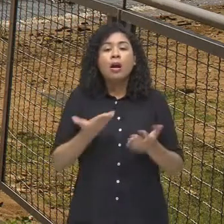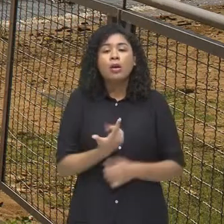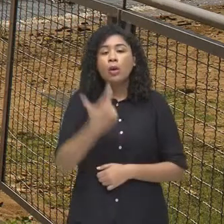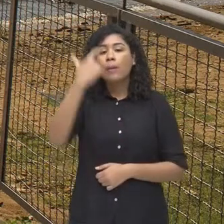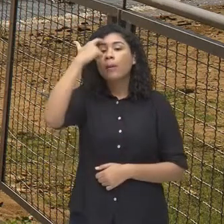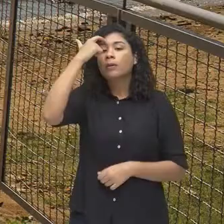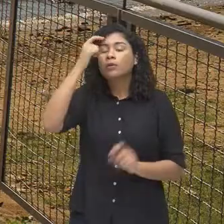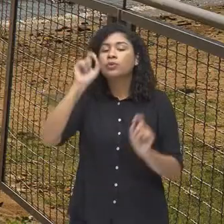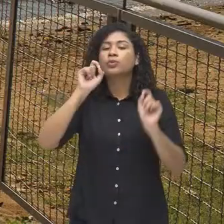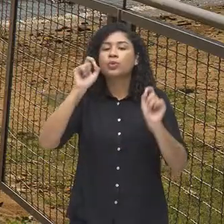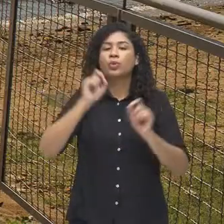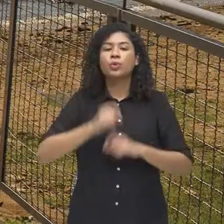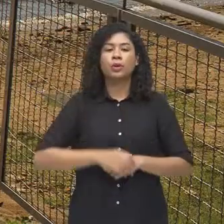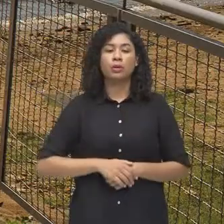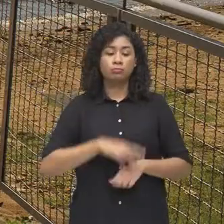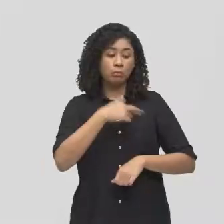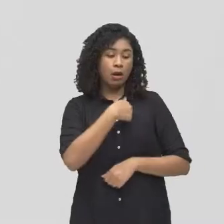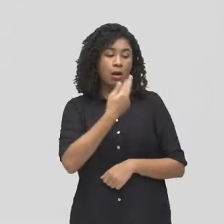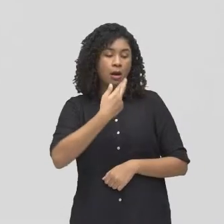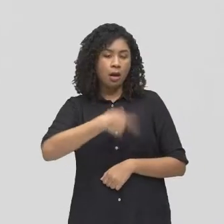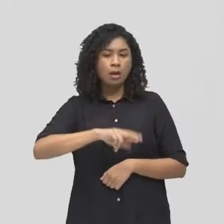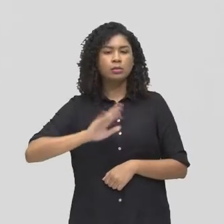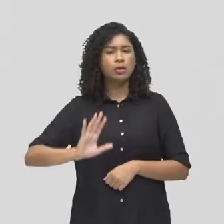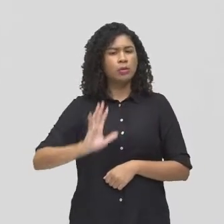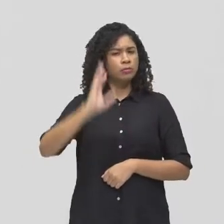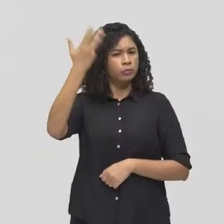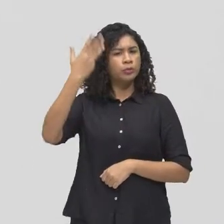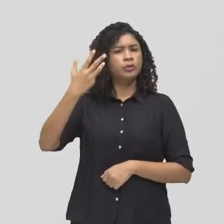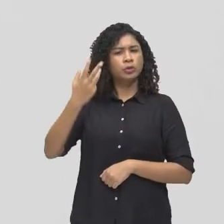religião como fenômeno cultural.